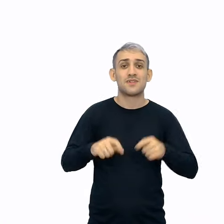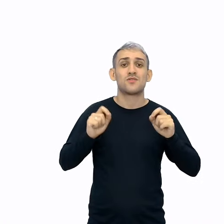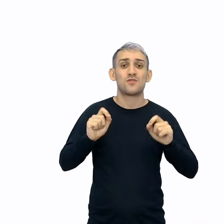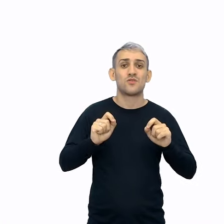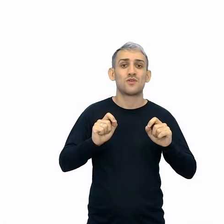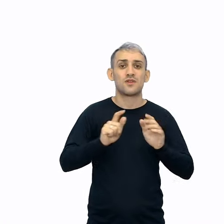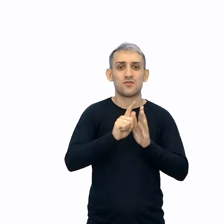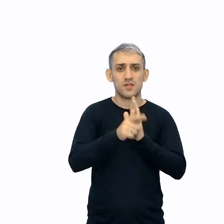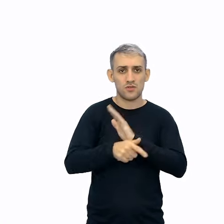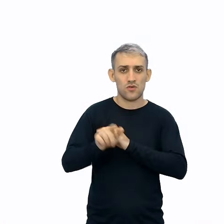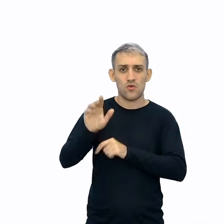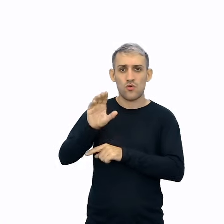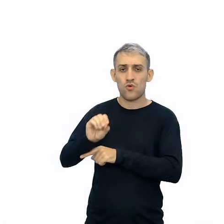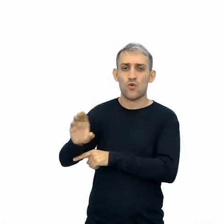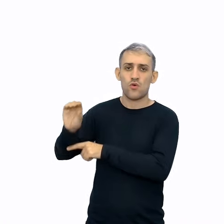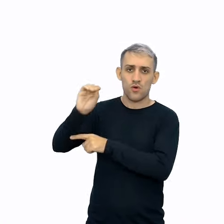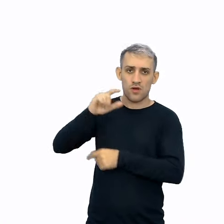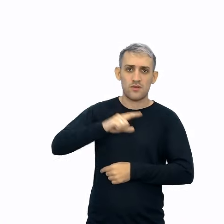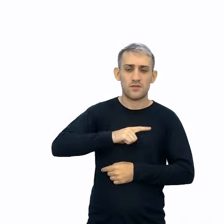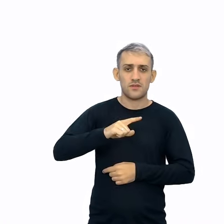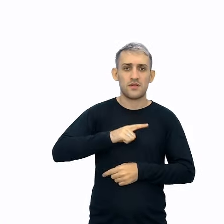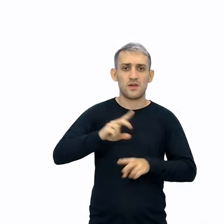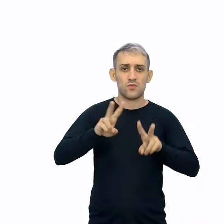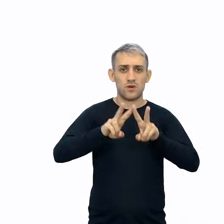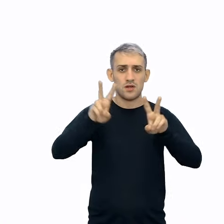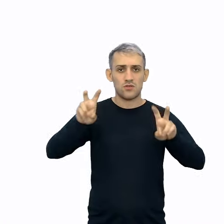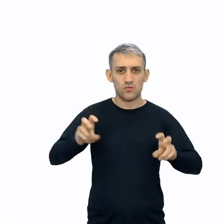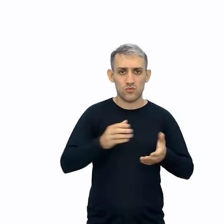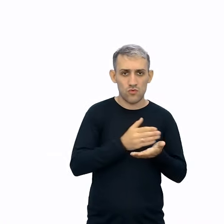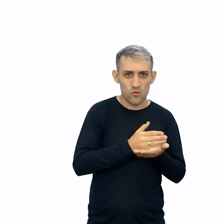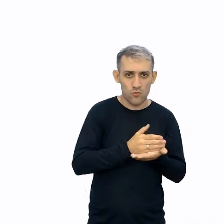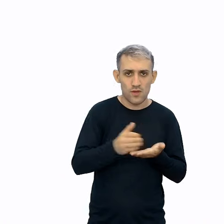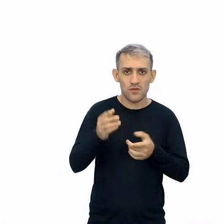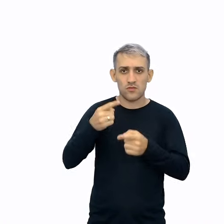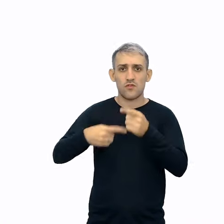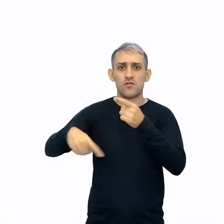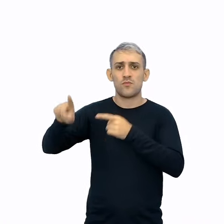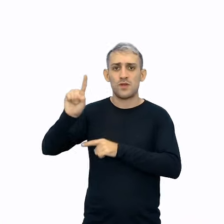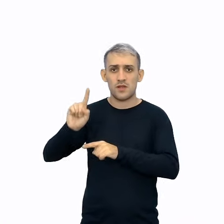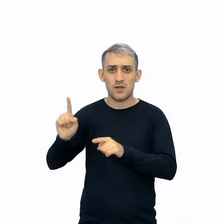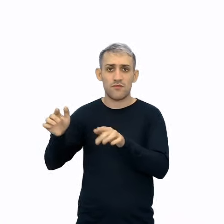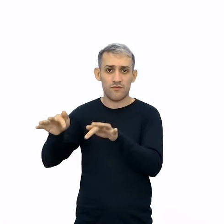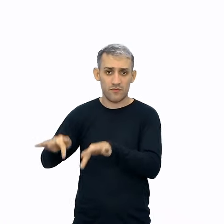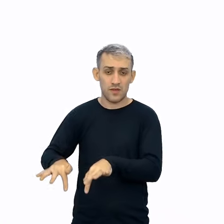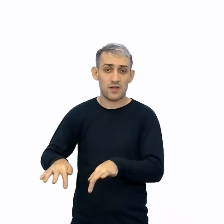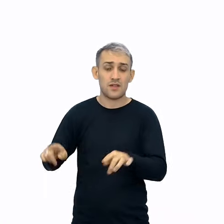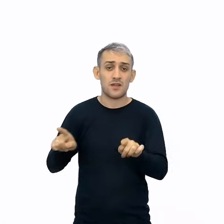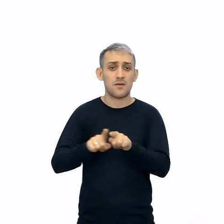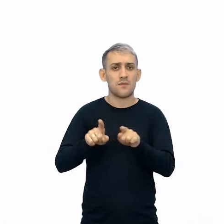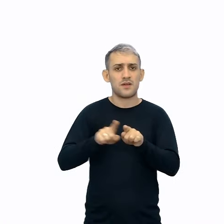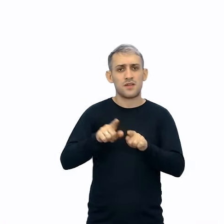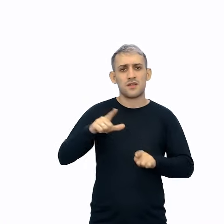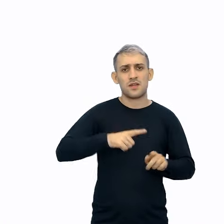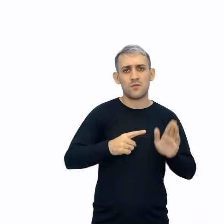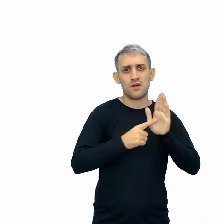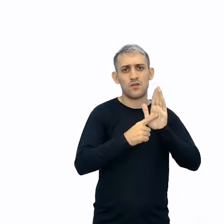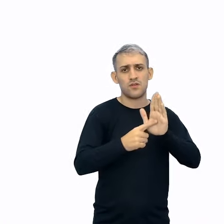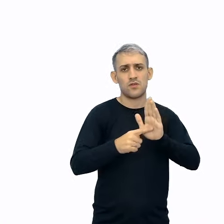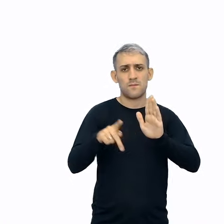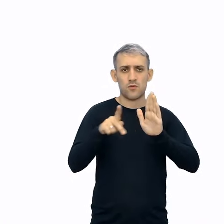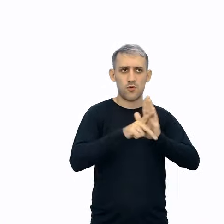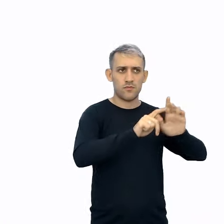gênero oral, né, cuja temática se desenvolve em introdução, desenvolvimento e conclusão, e apesar de ser uma exposição oral,